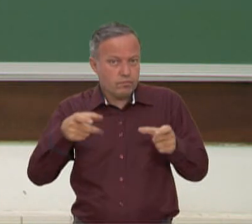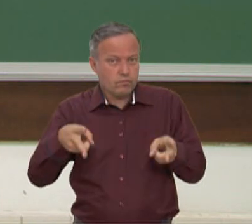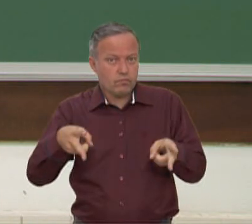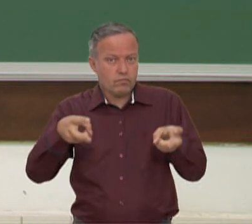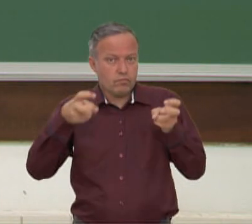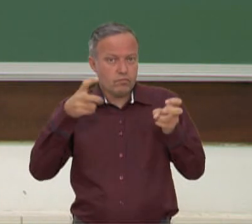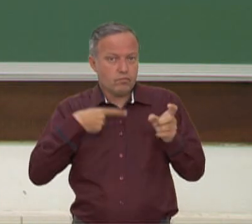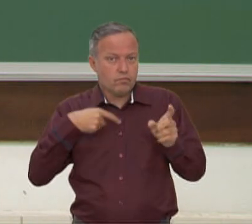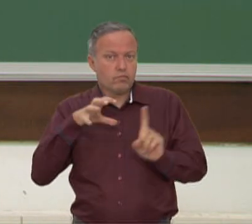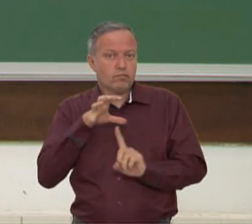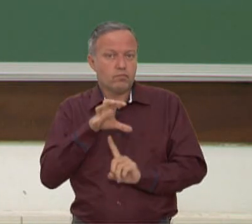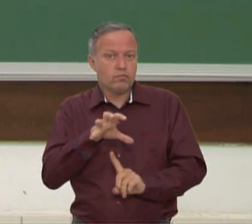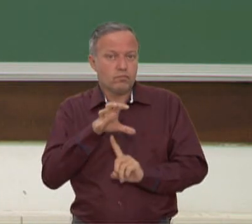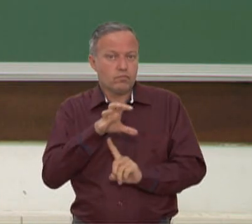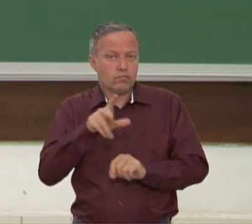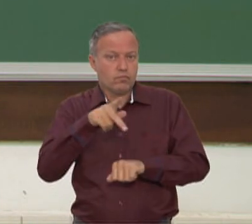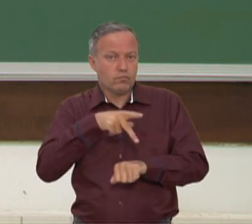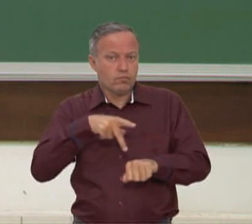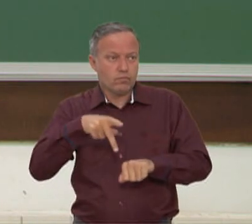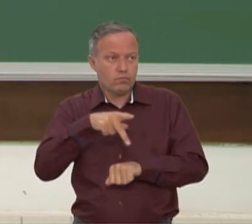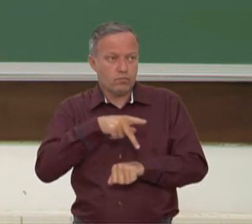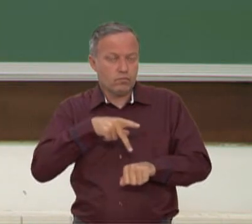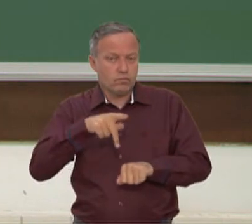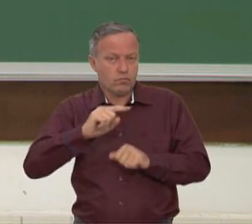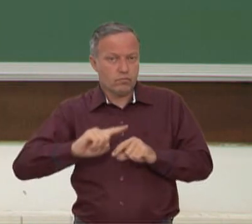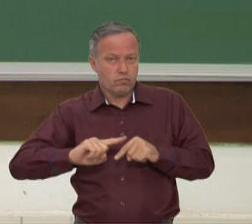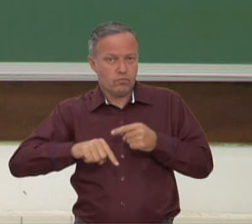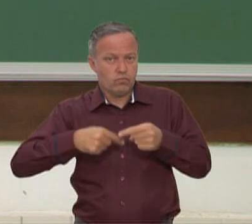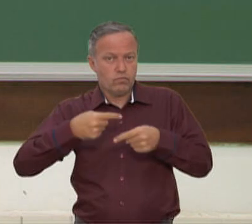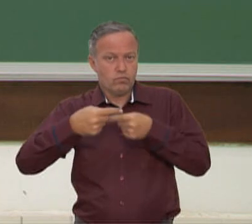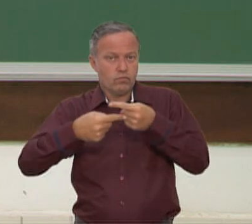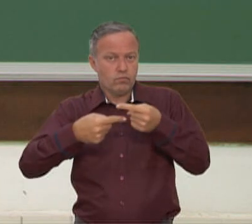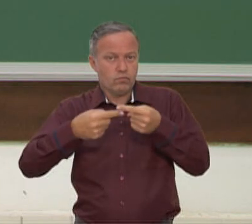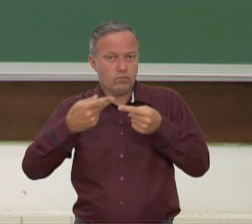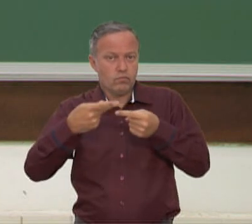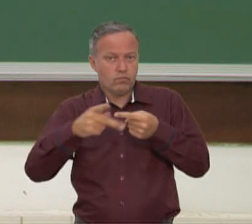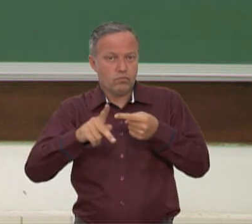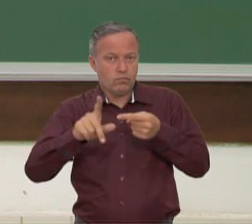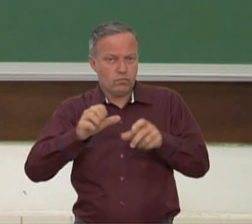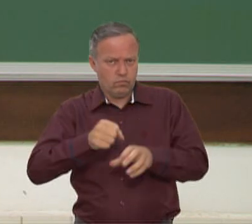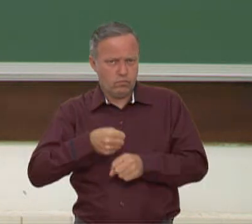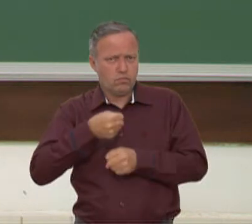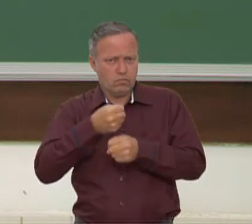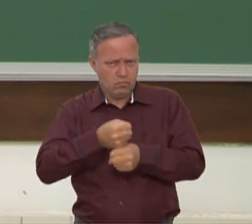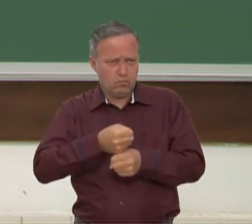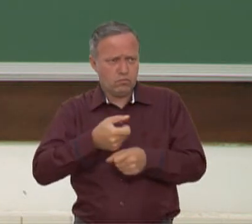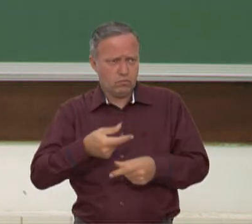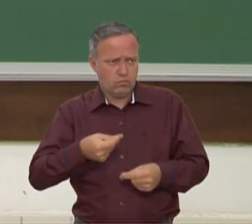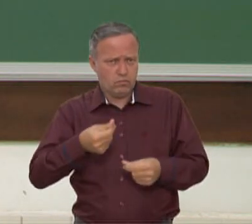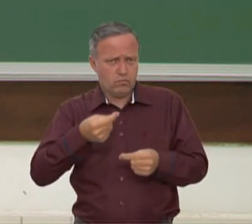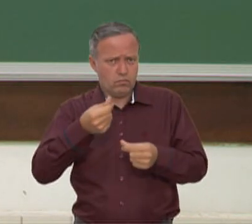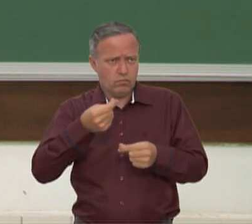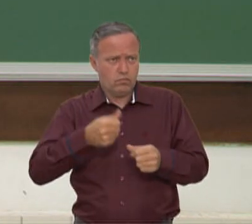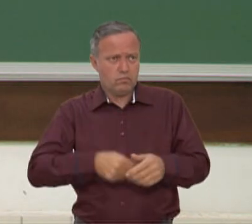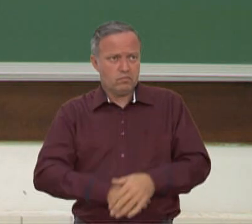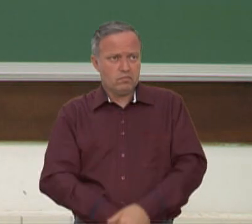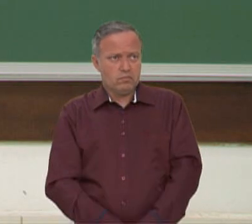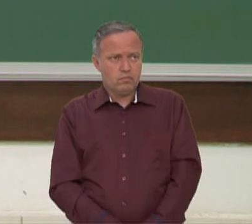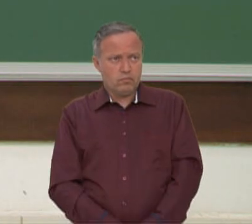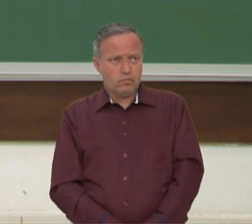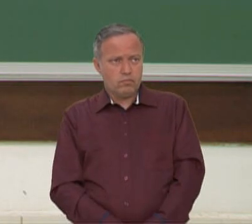a influência dos países, né, do seu desenvolvimento e do seu poder econômico.